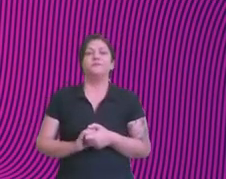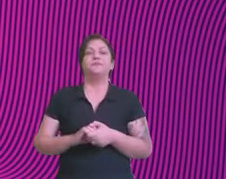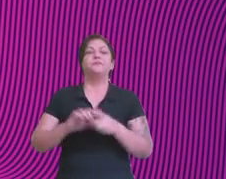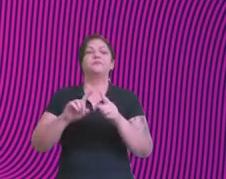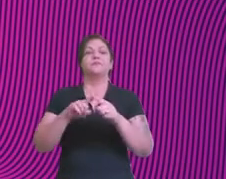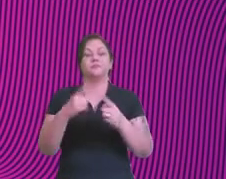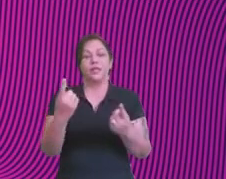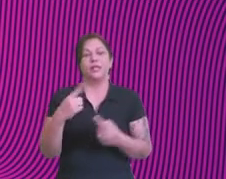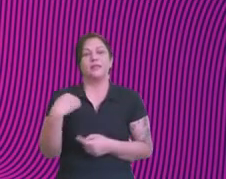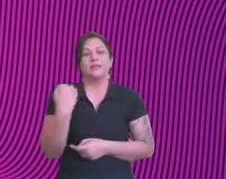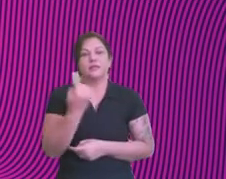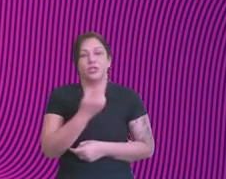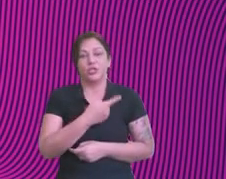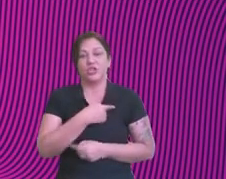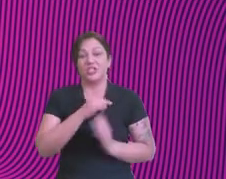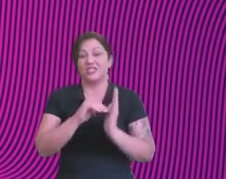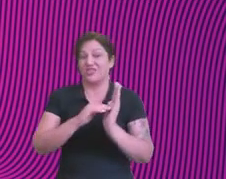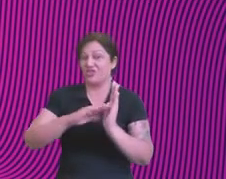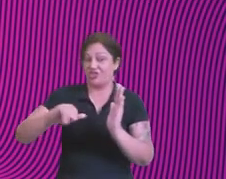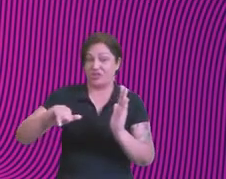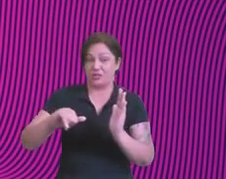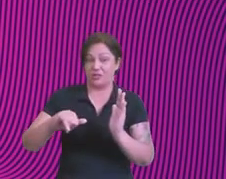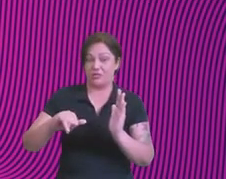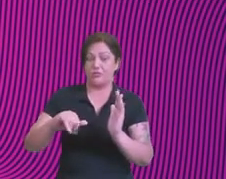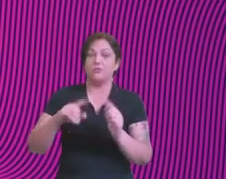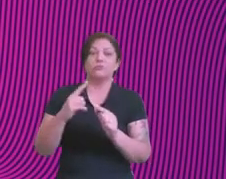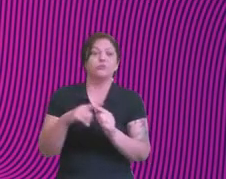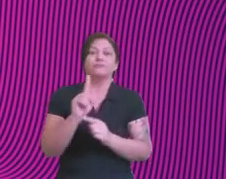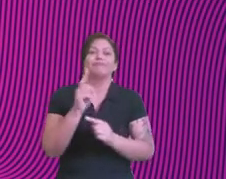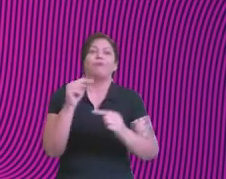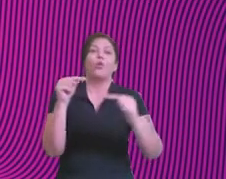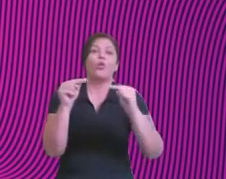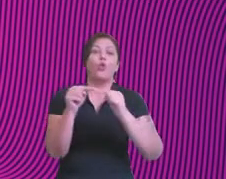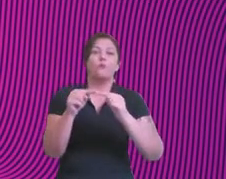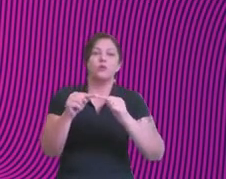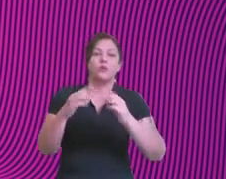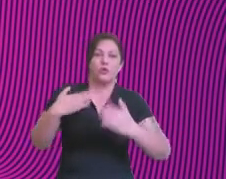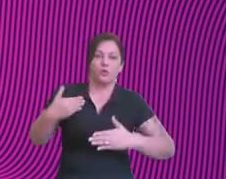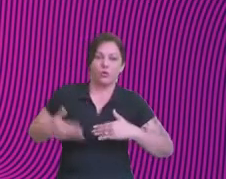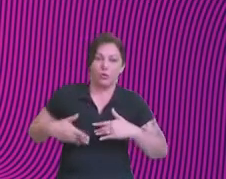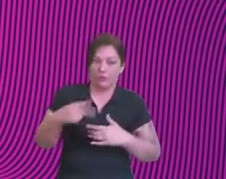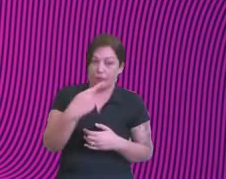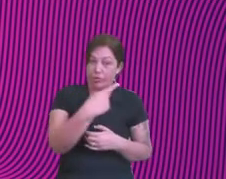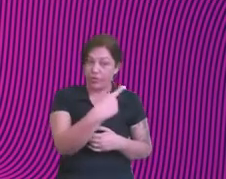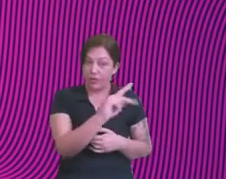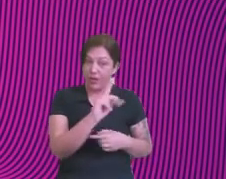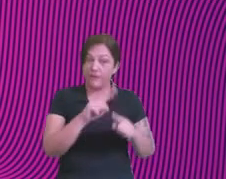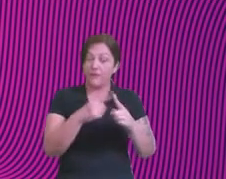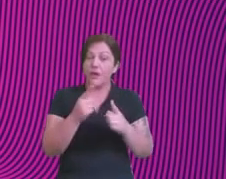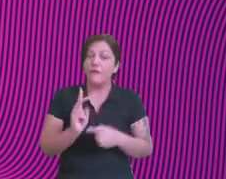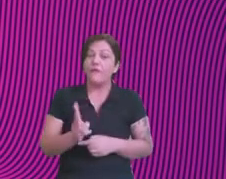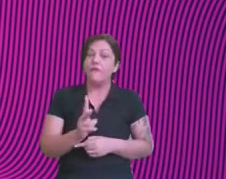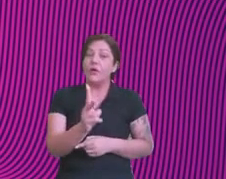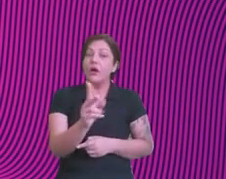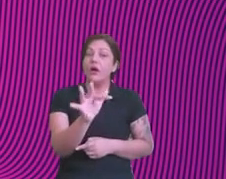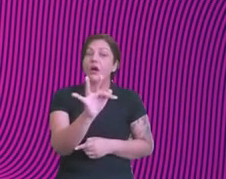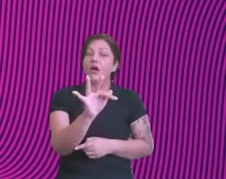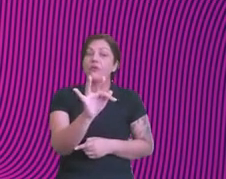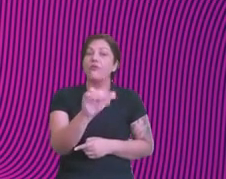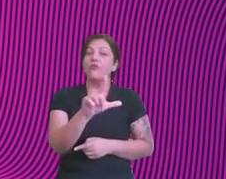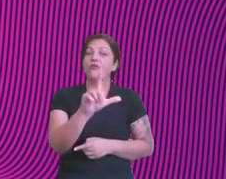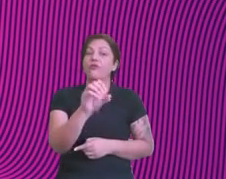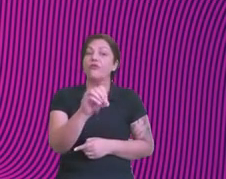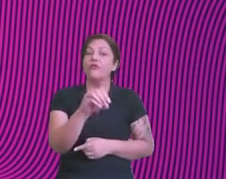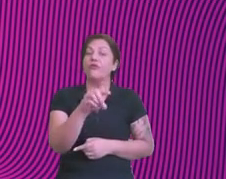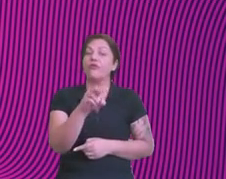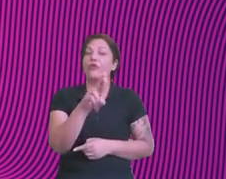está suspendendo, né, e pretendemos, pelo menos por um tempo, manter aí a fluoropirimidina com